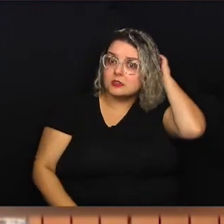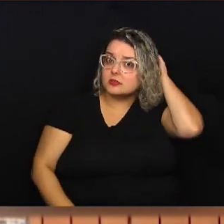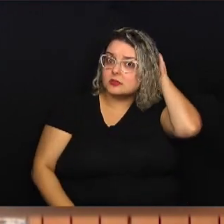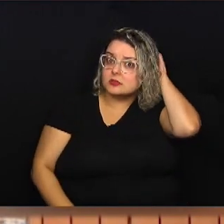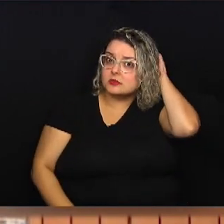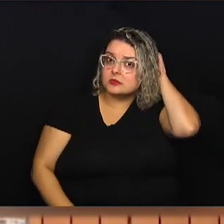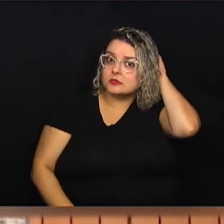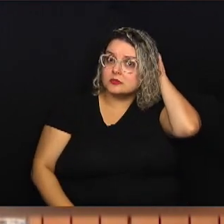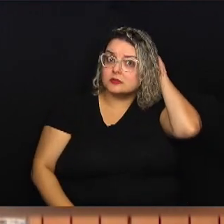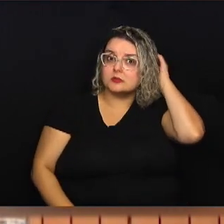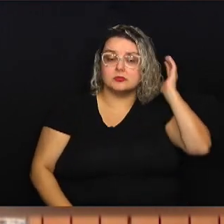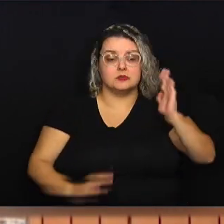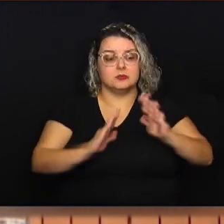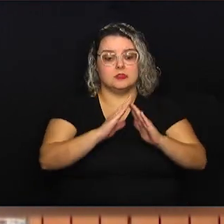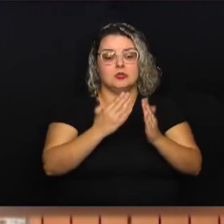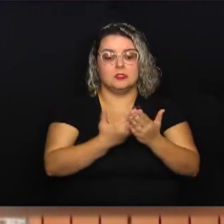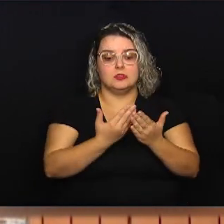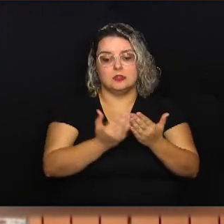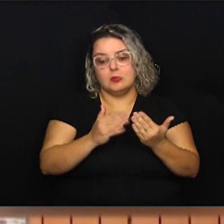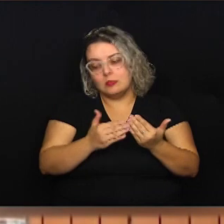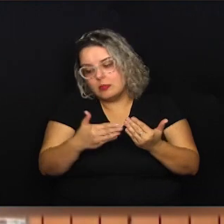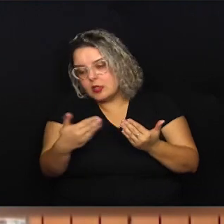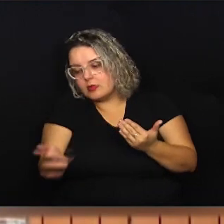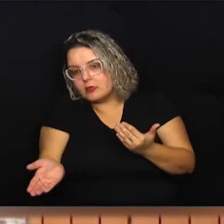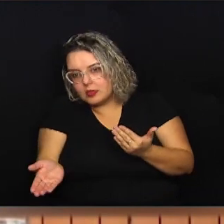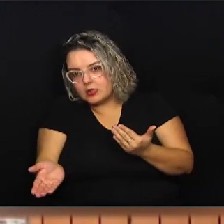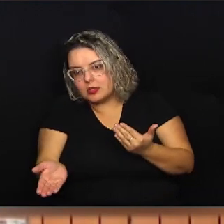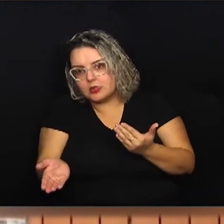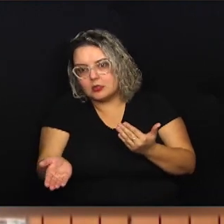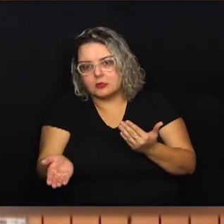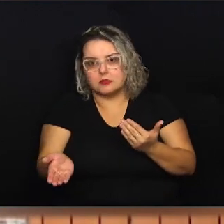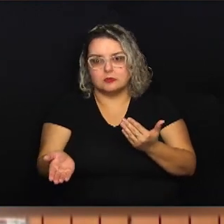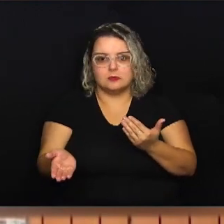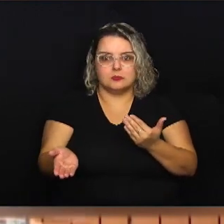vamos supor, da porta da escola para fora,